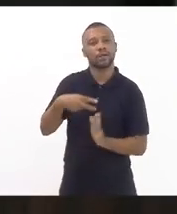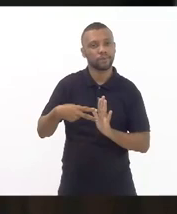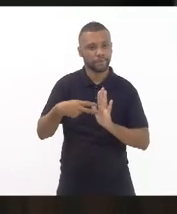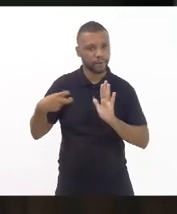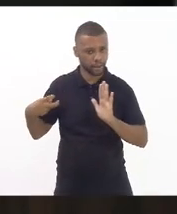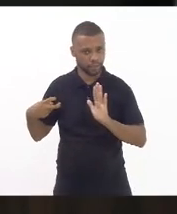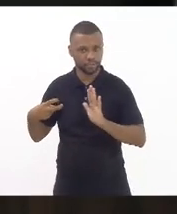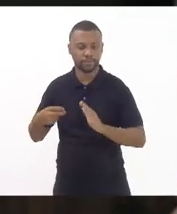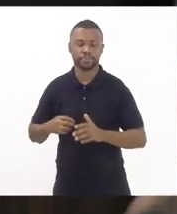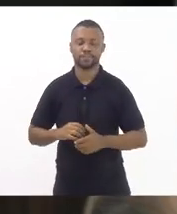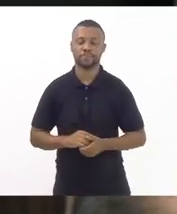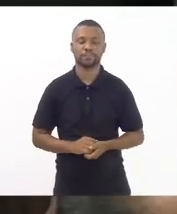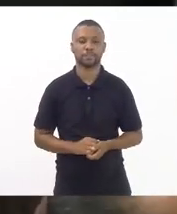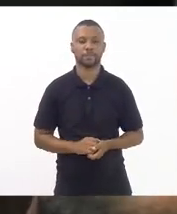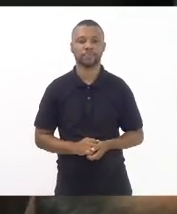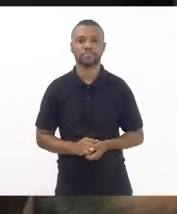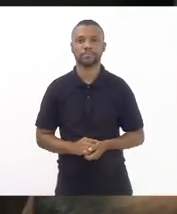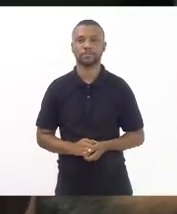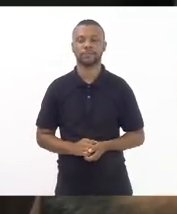manutenção.